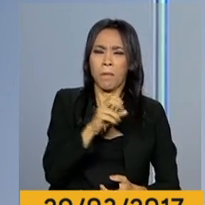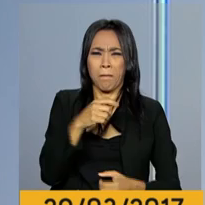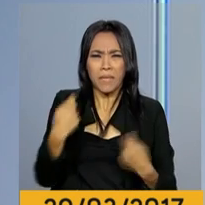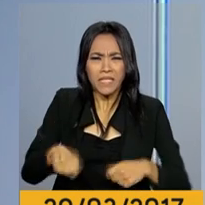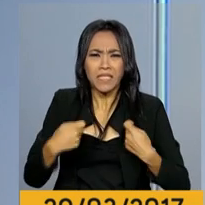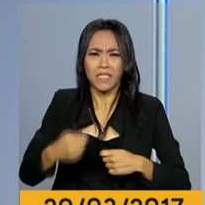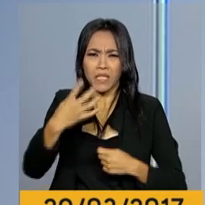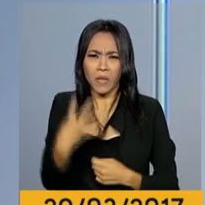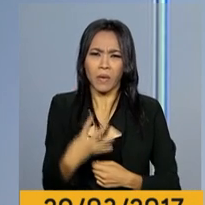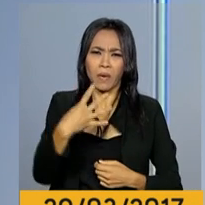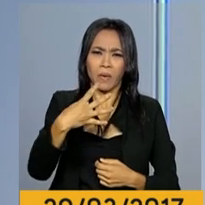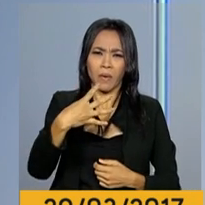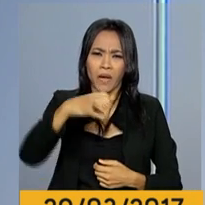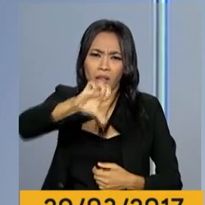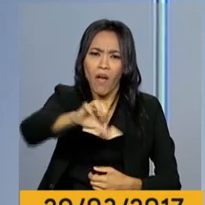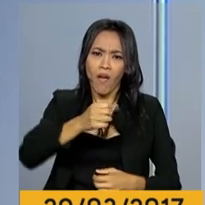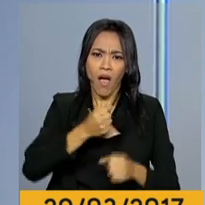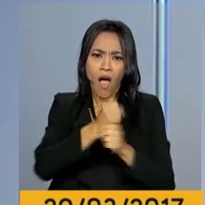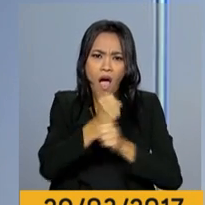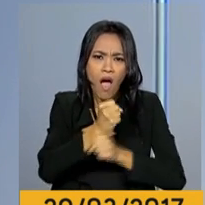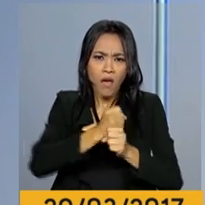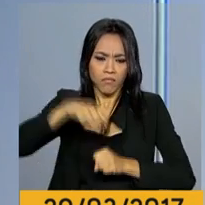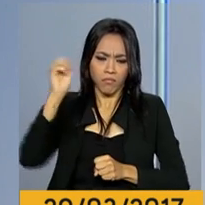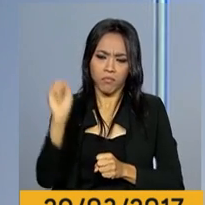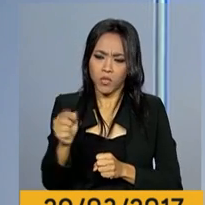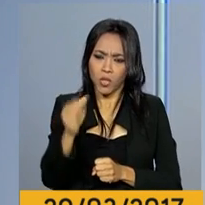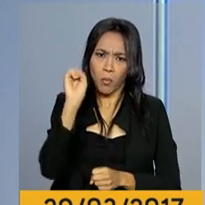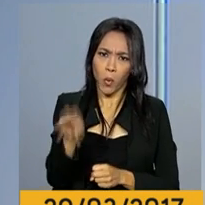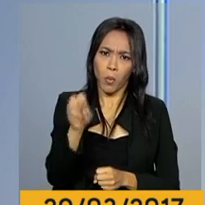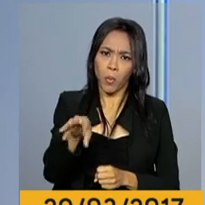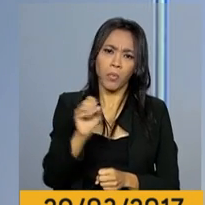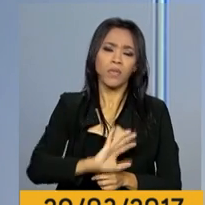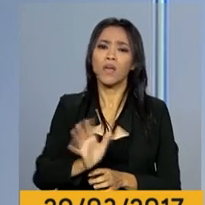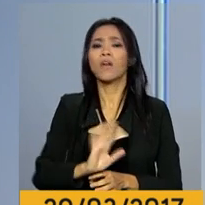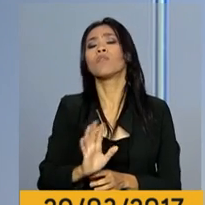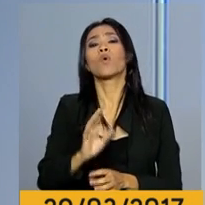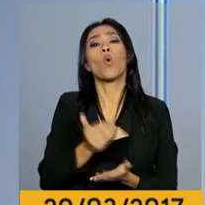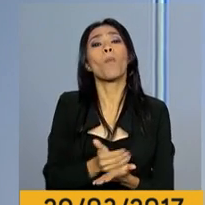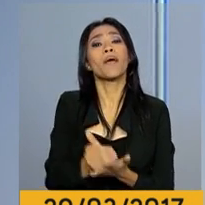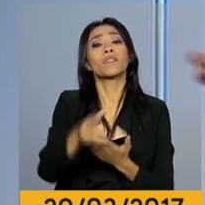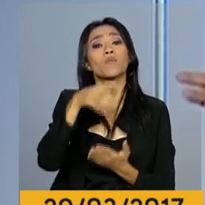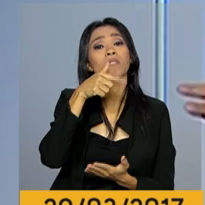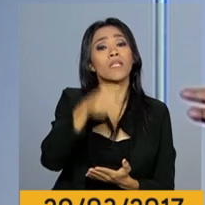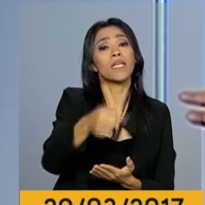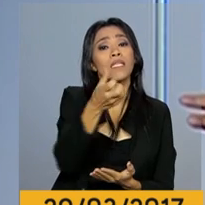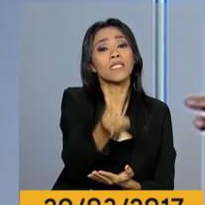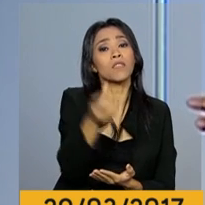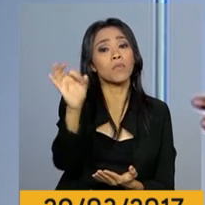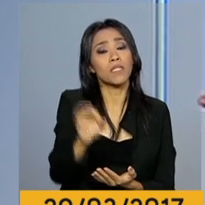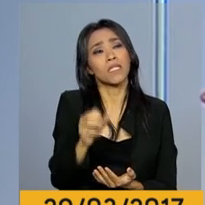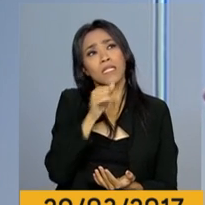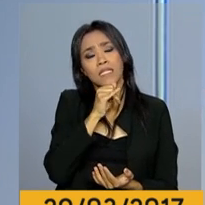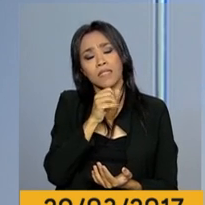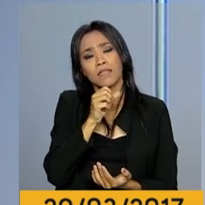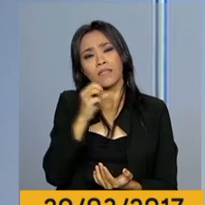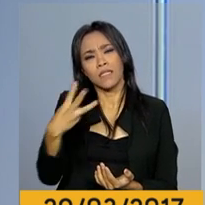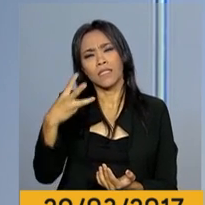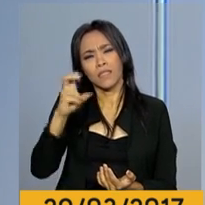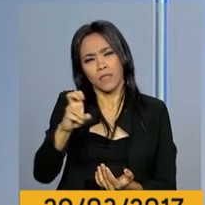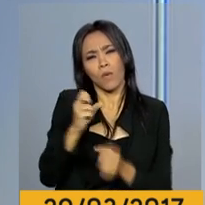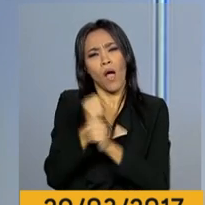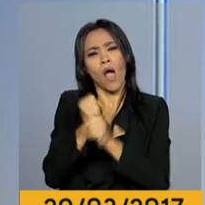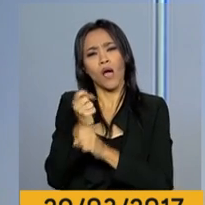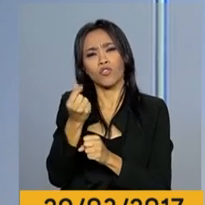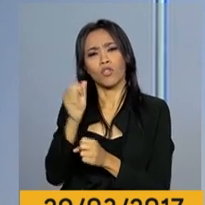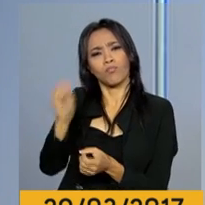65 anos e 25 anos de contribuição já começa com 76% se você tivesse 35 anos de contribuição você